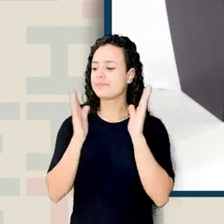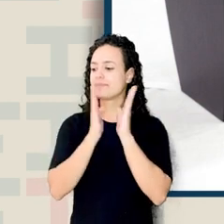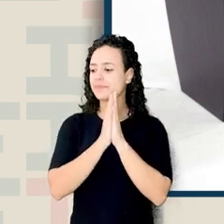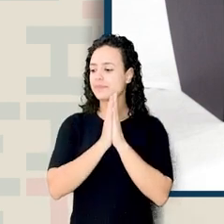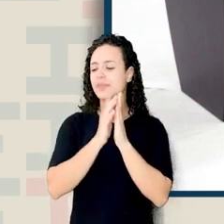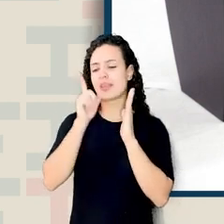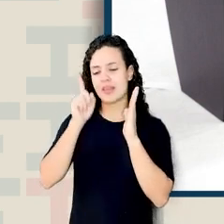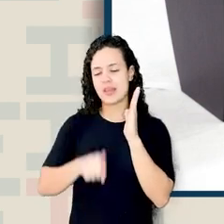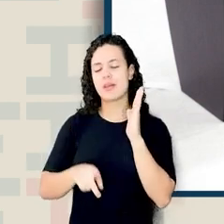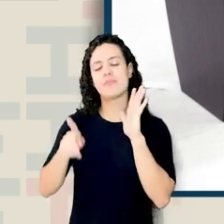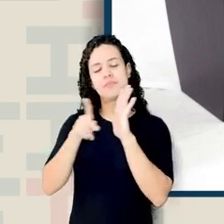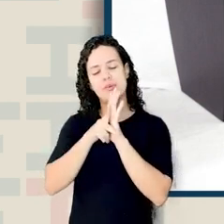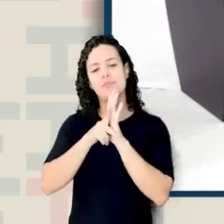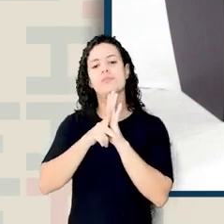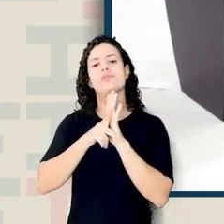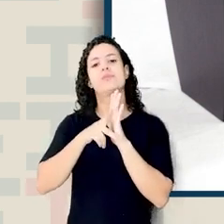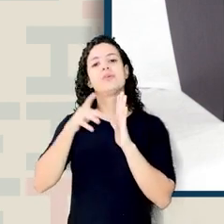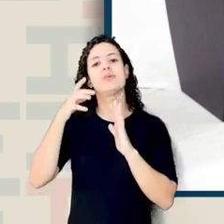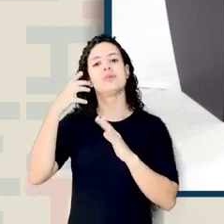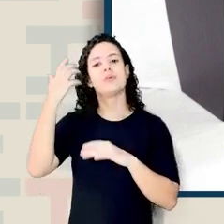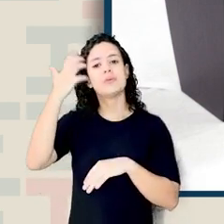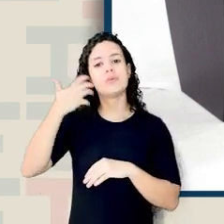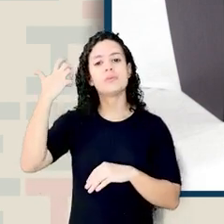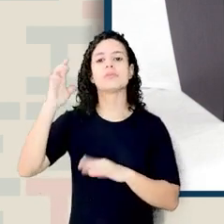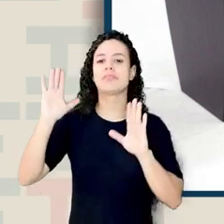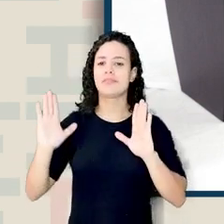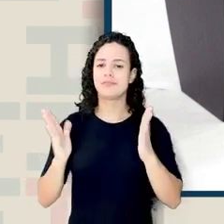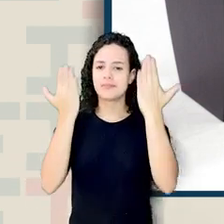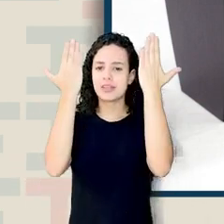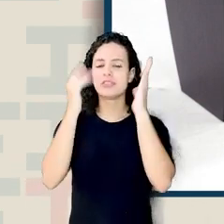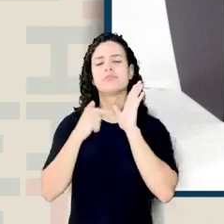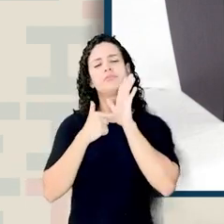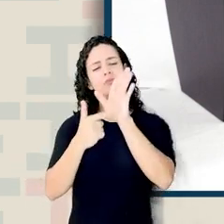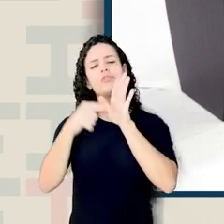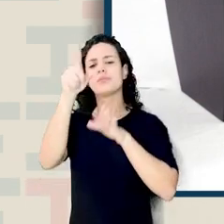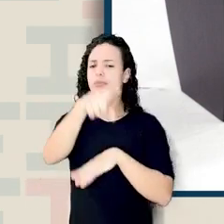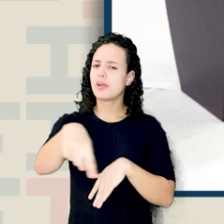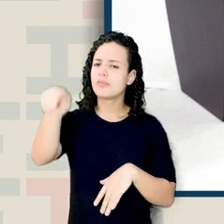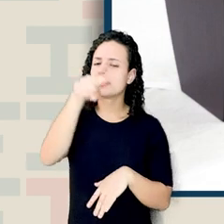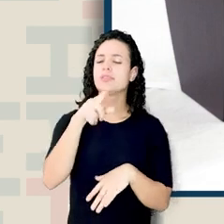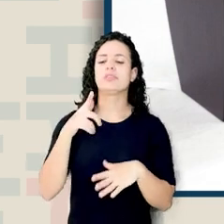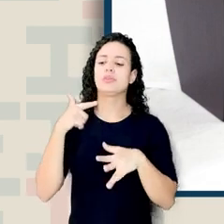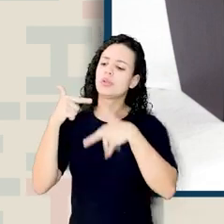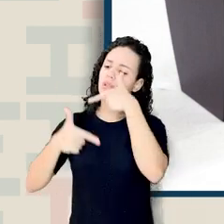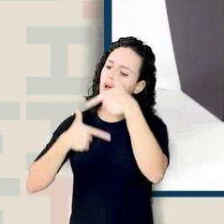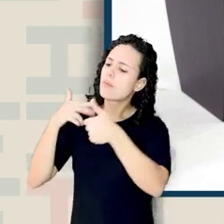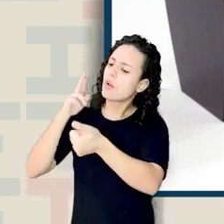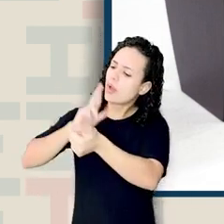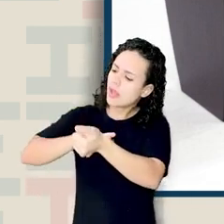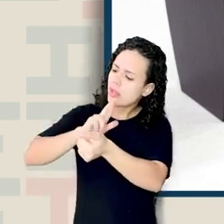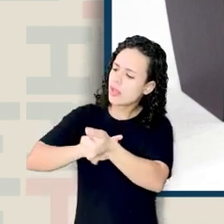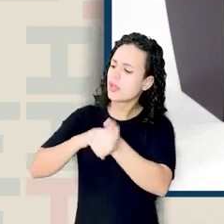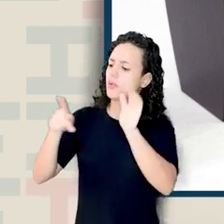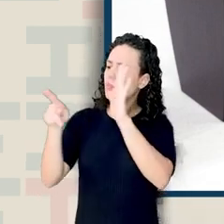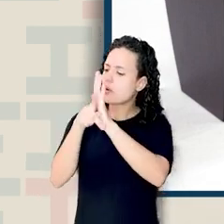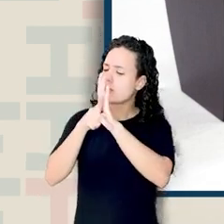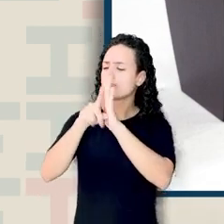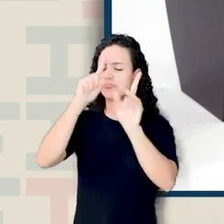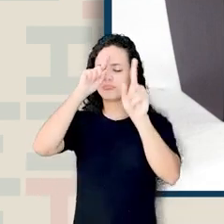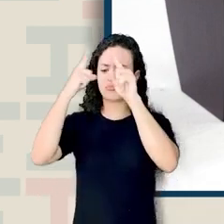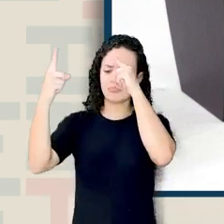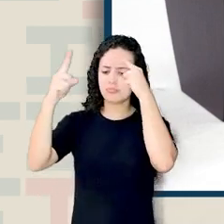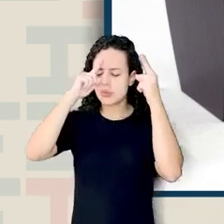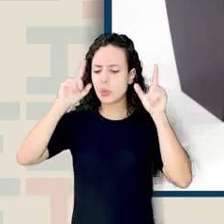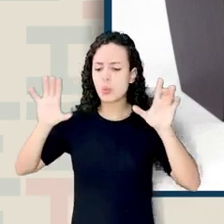Este é o nosso ciclo dos toques festivos, mostrando para vocês que todo esse trabalho rítmico feito pela inventatividade